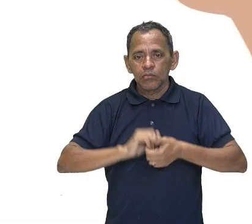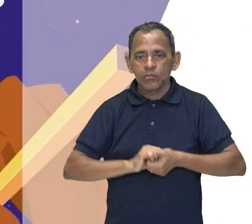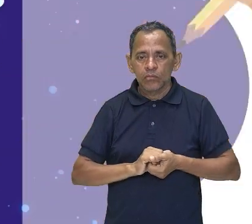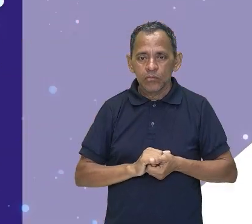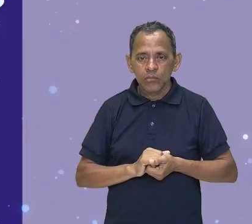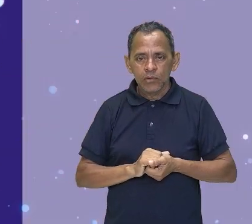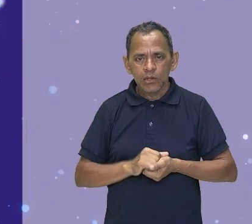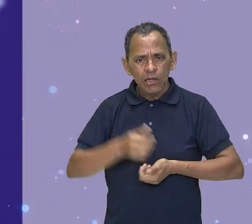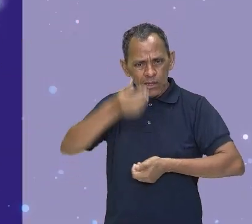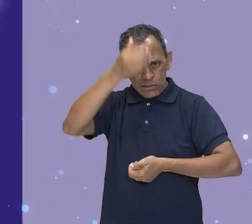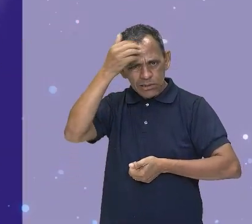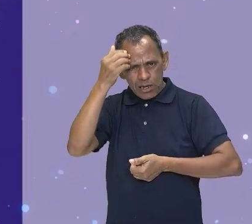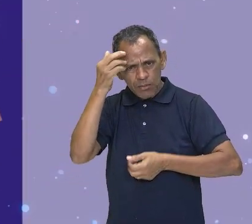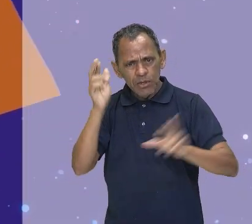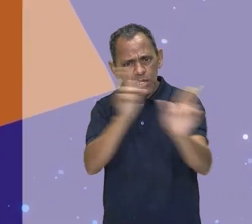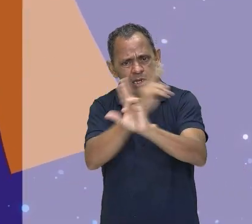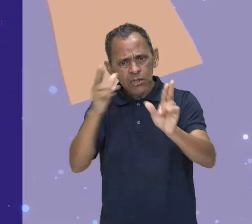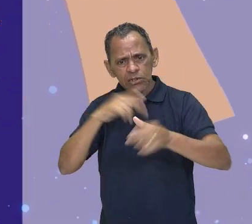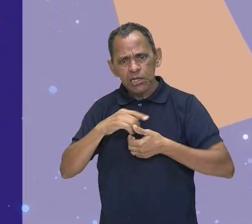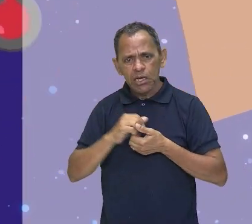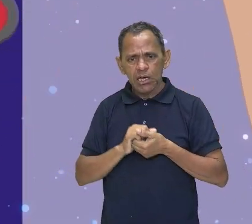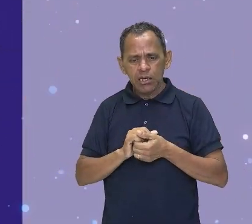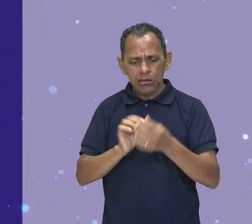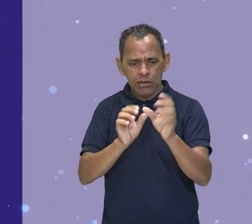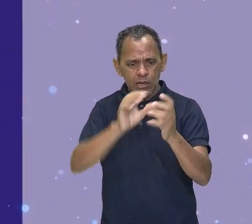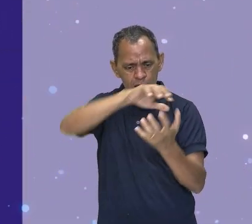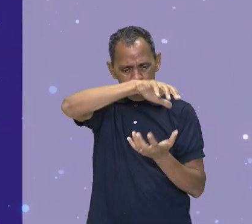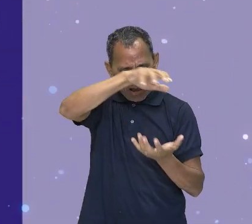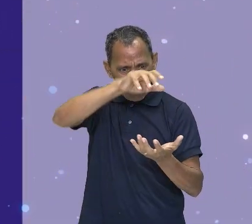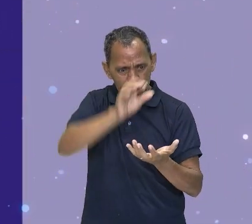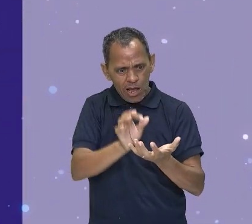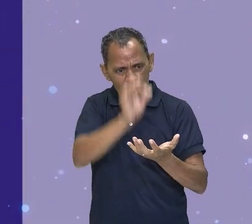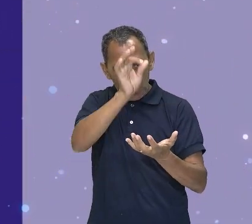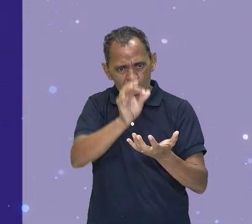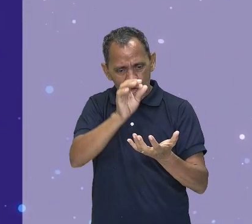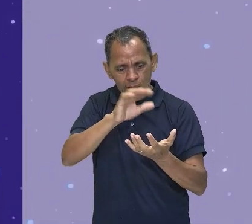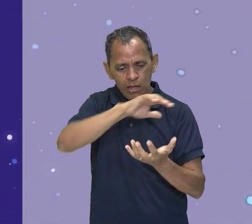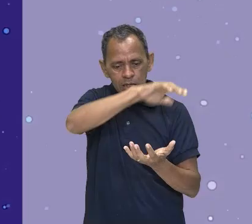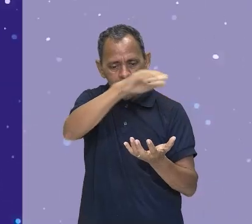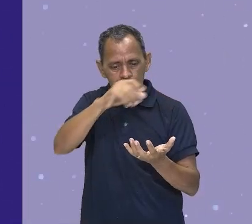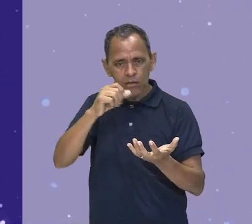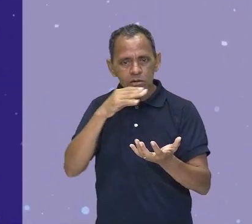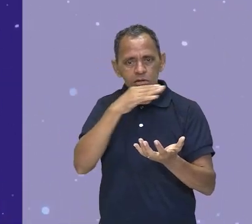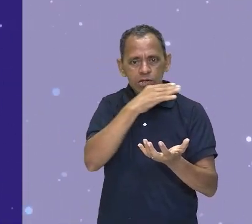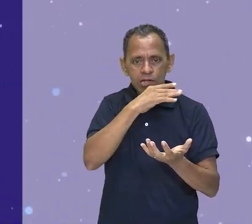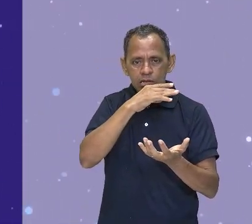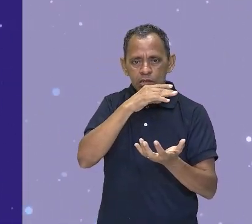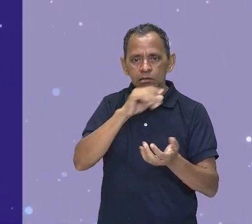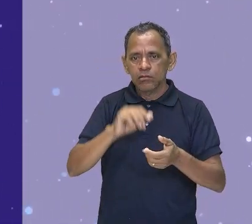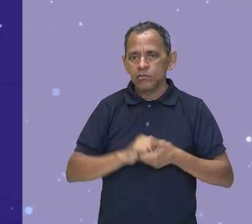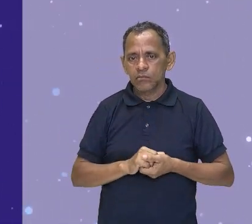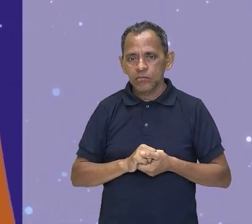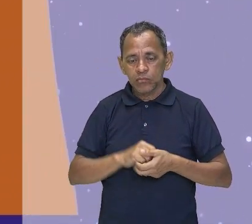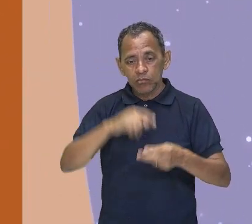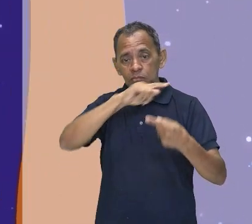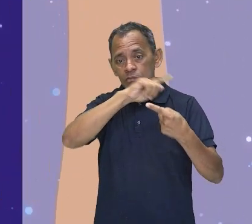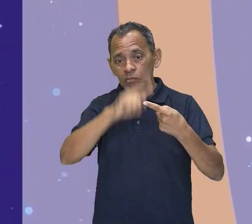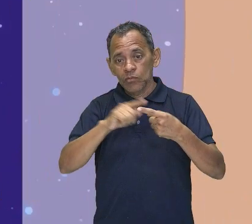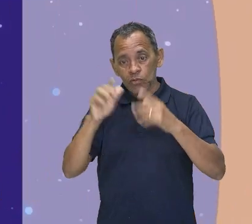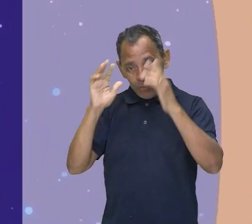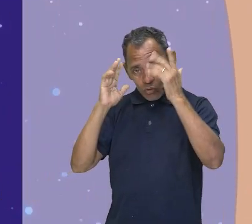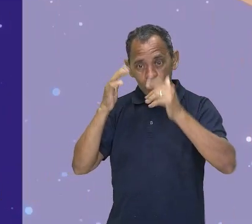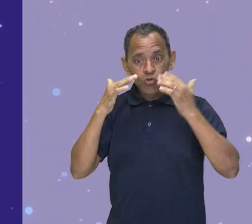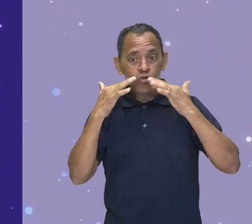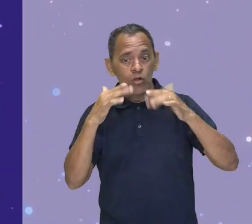Você sabe qual a relação entre efeito estufa e aquecimento global? O efeito estufa é um fenômeno natural